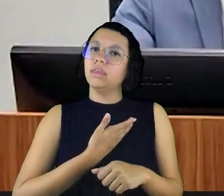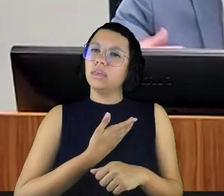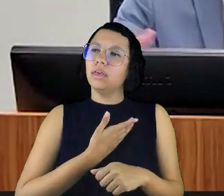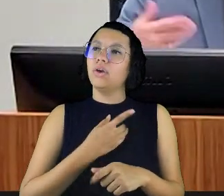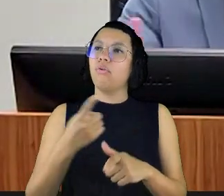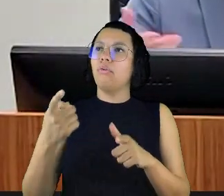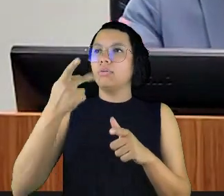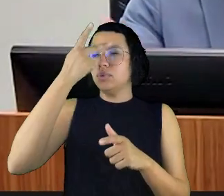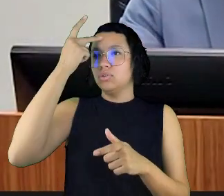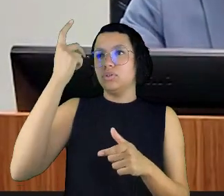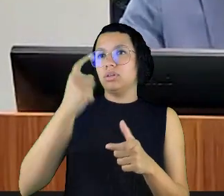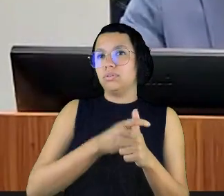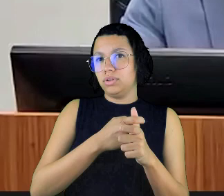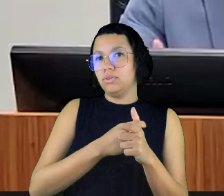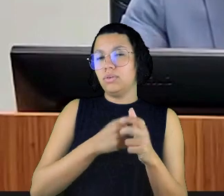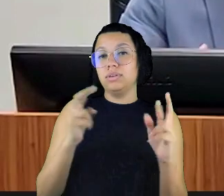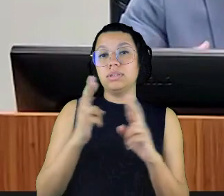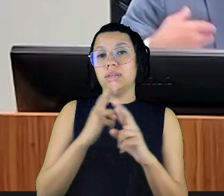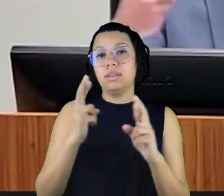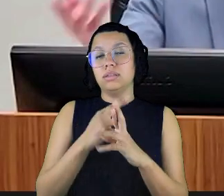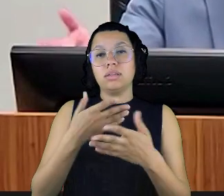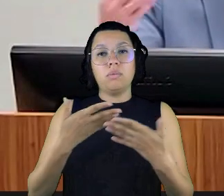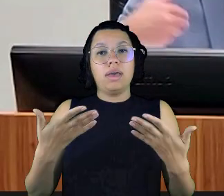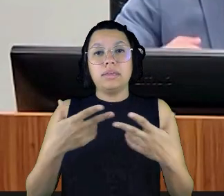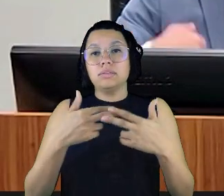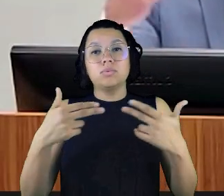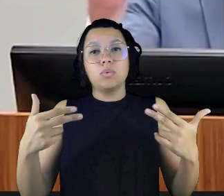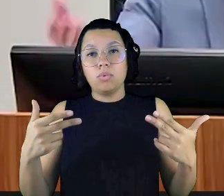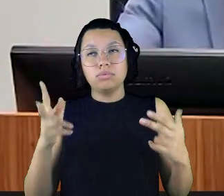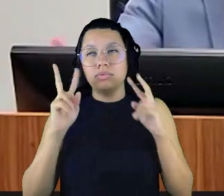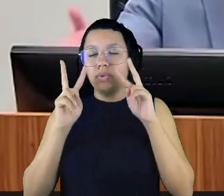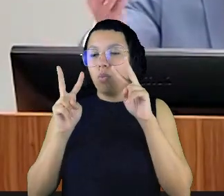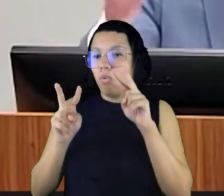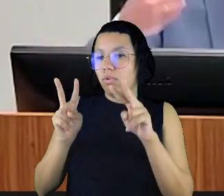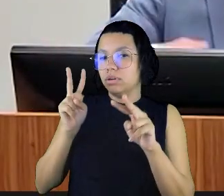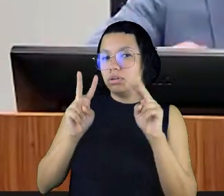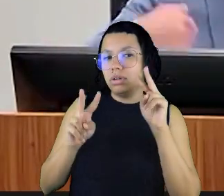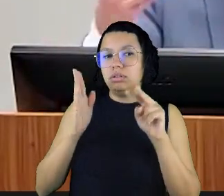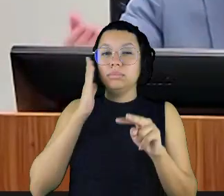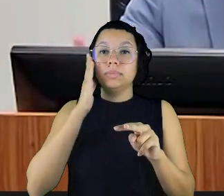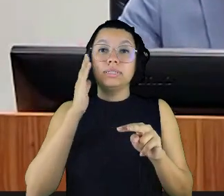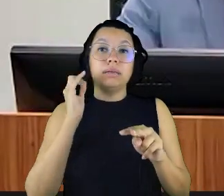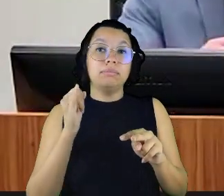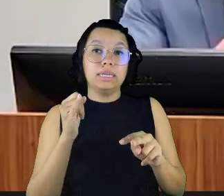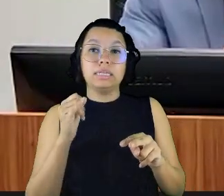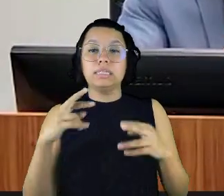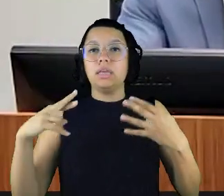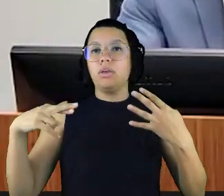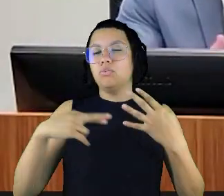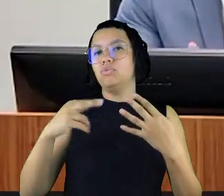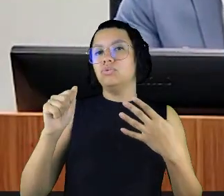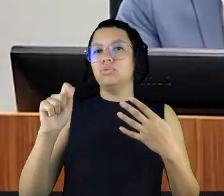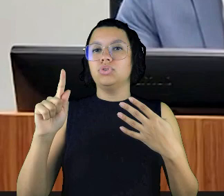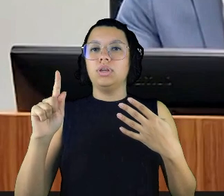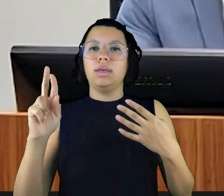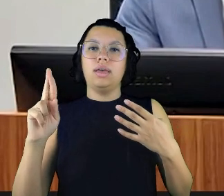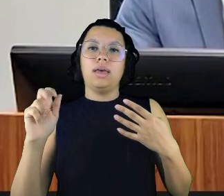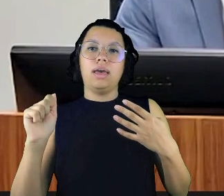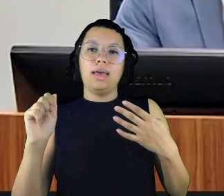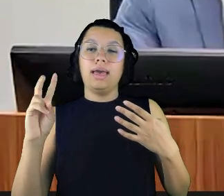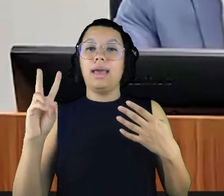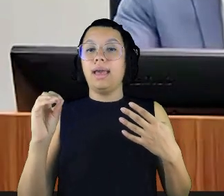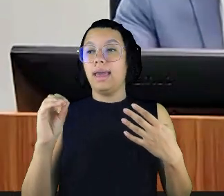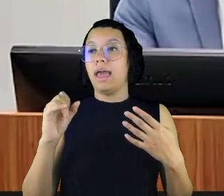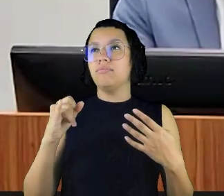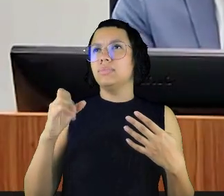coisas. Eu não fico olhando para saber se agravou, se não agravou, se decidiu diferente, se não decidiu, porque essas coisas não me dizem